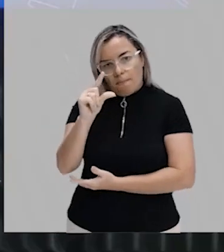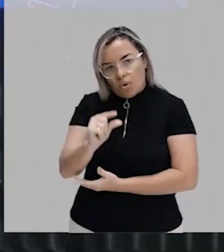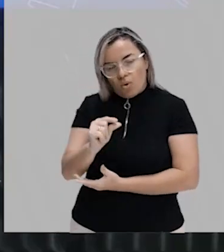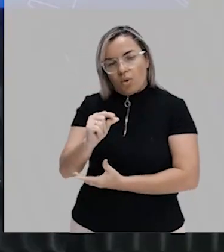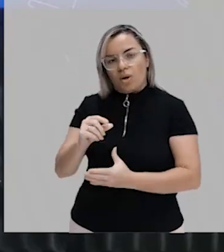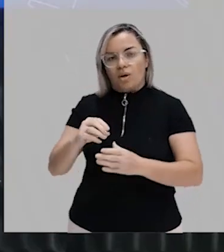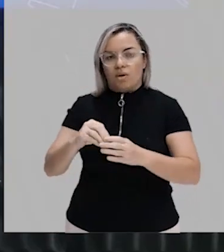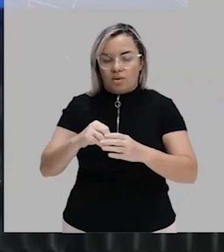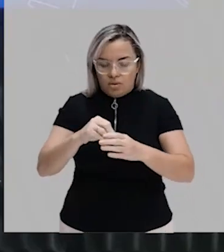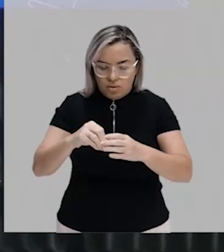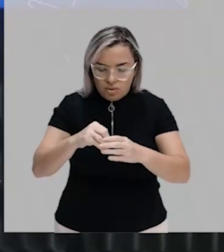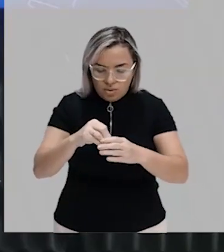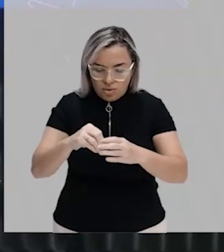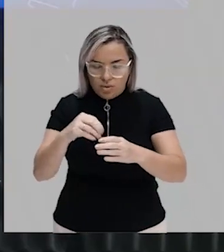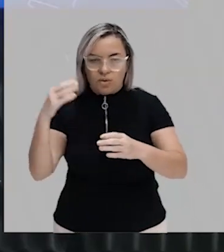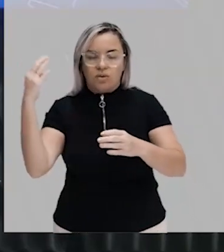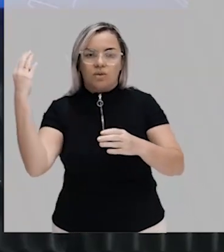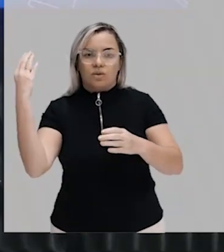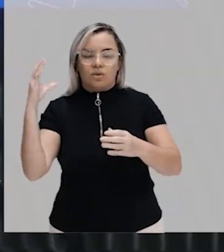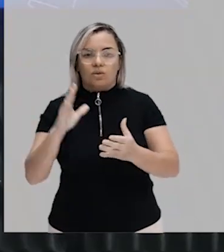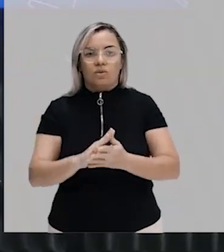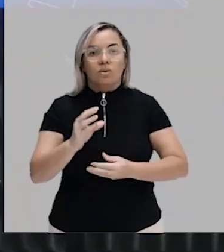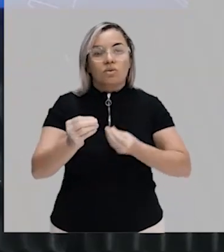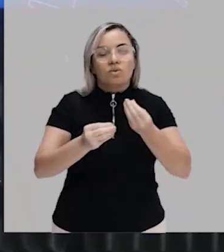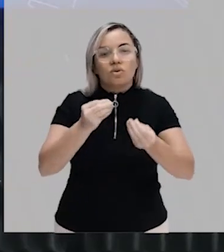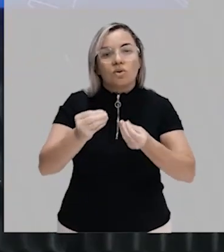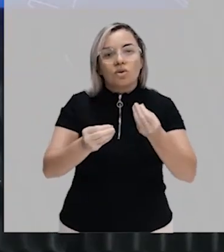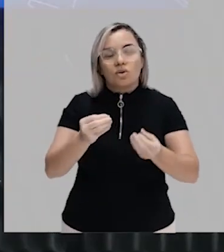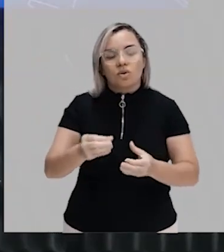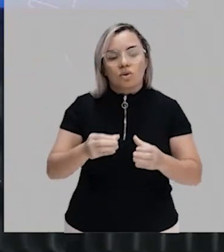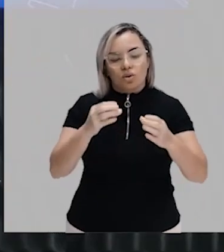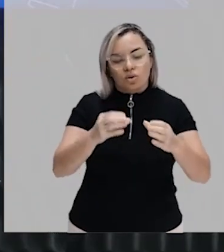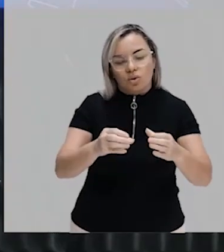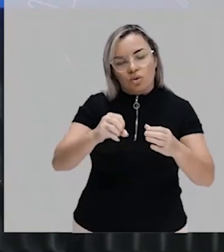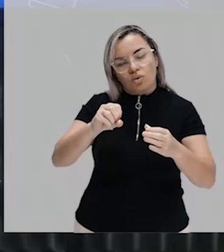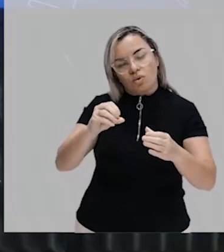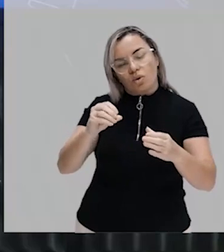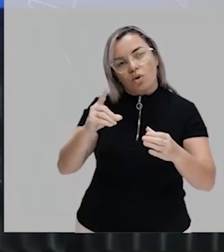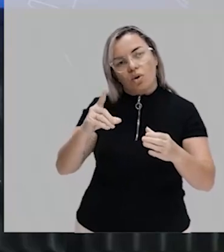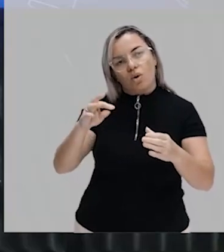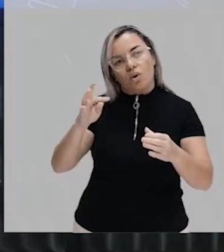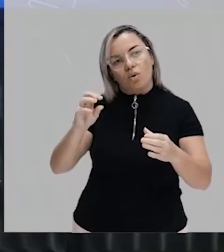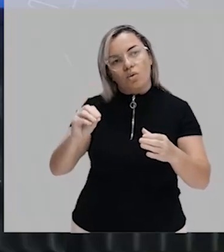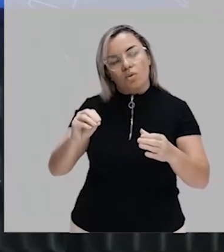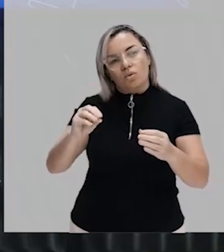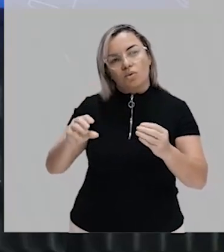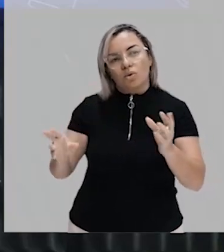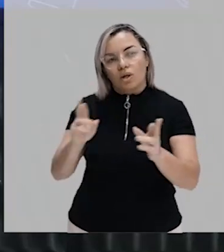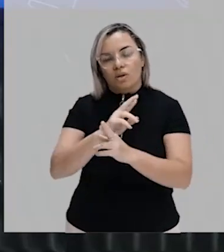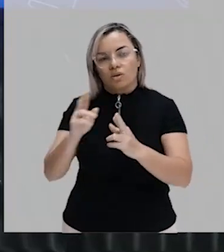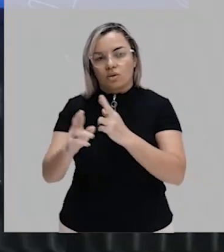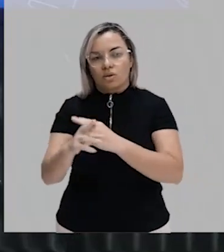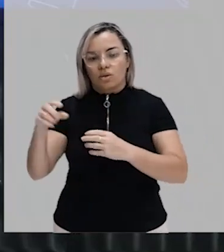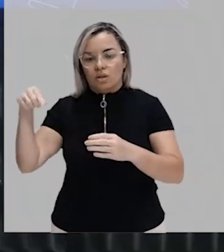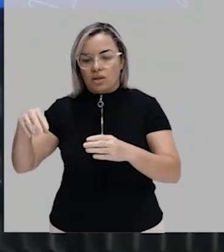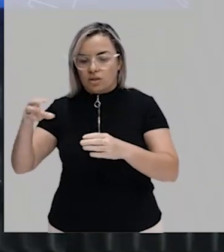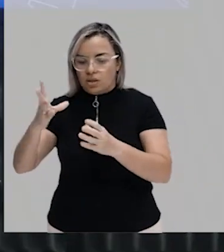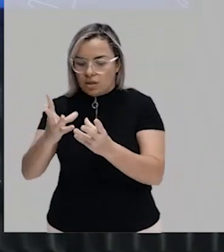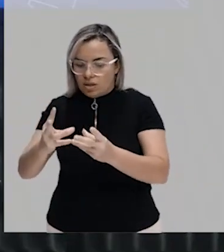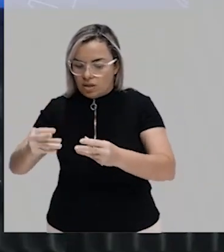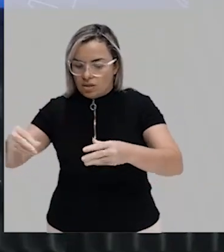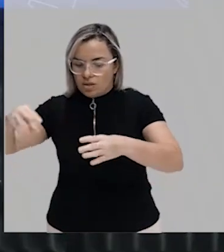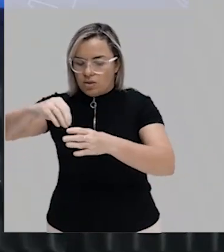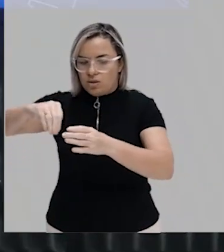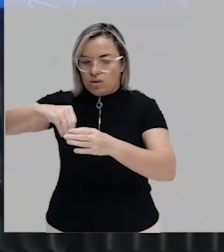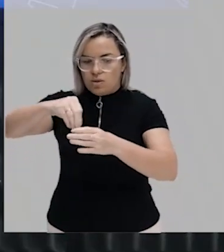concentração. Concentração de quem? De soluto em relação ao solvente, ok? Então,